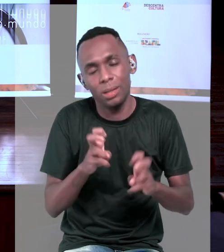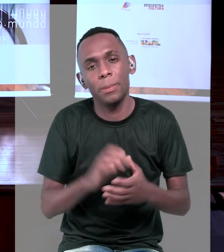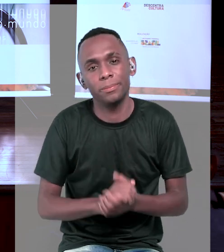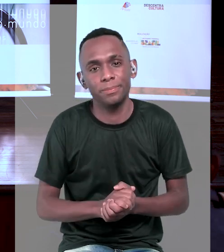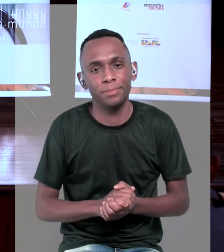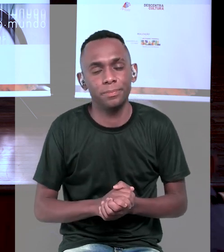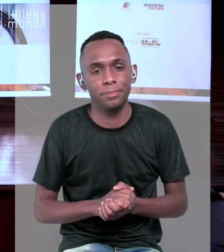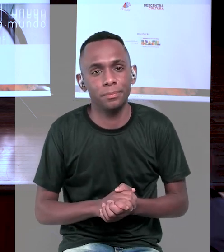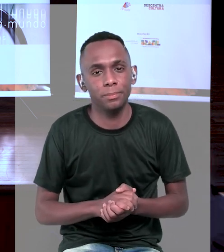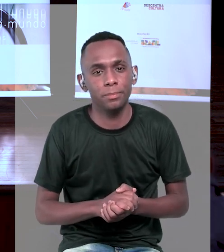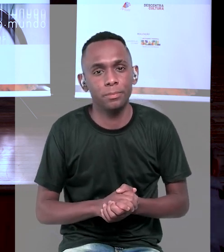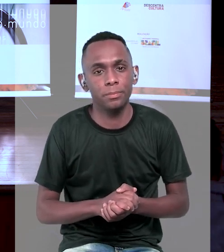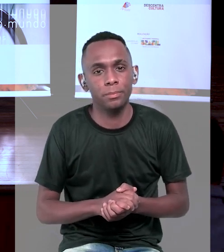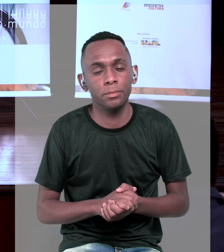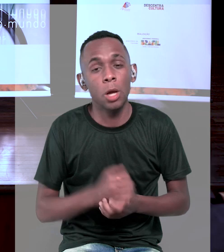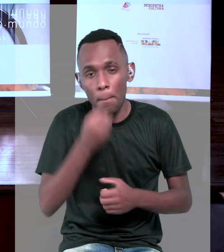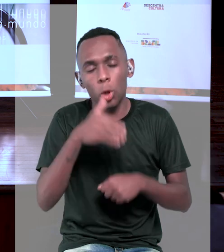Eugênia, boa noite.